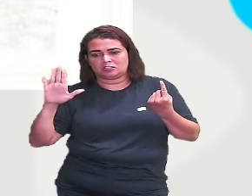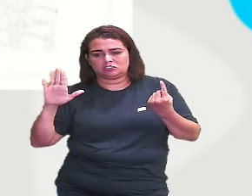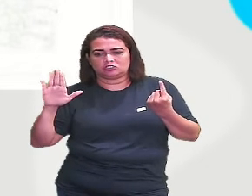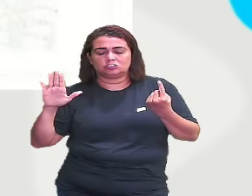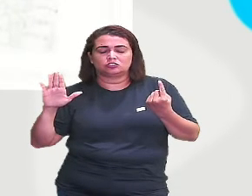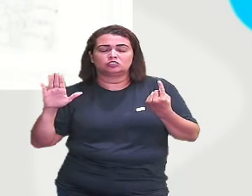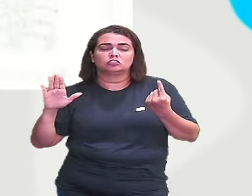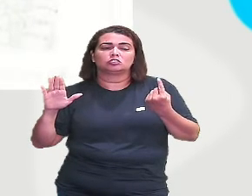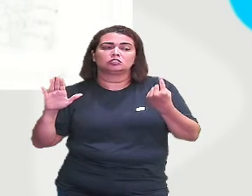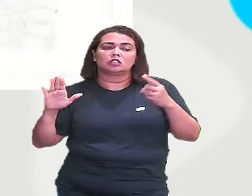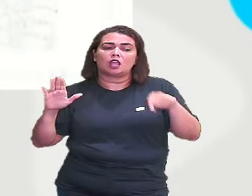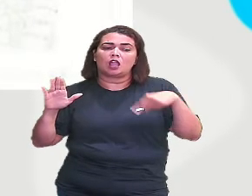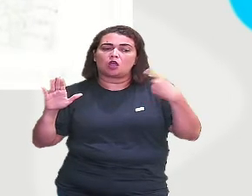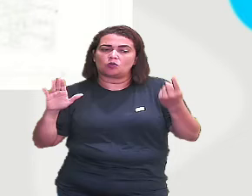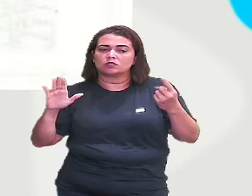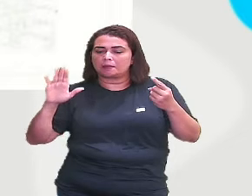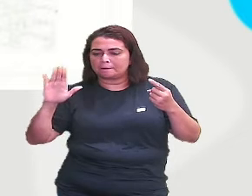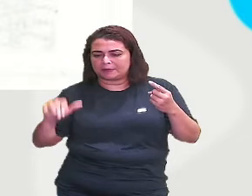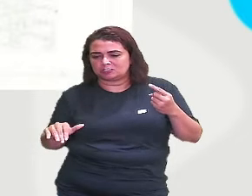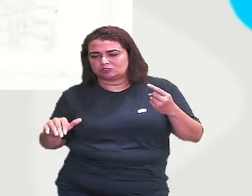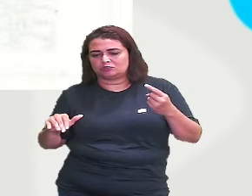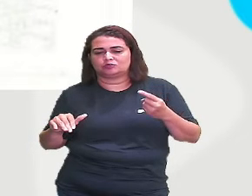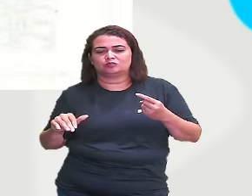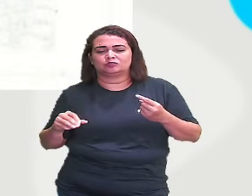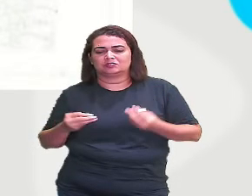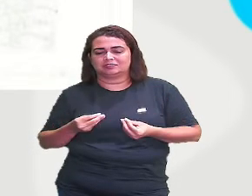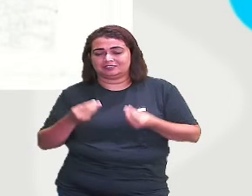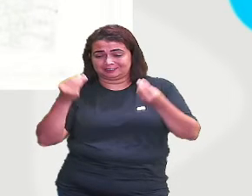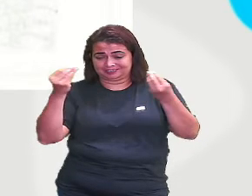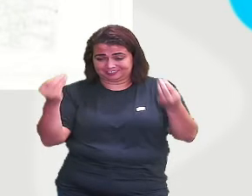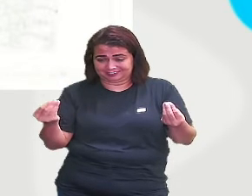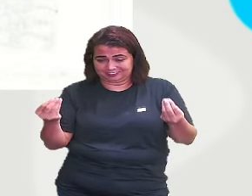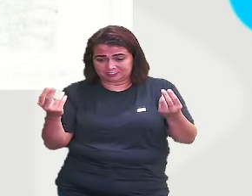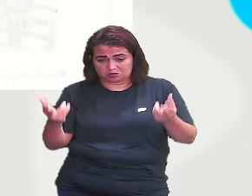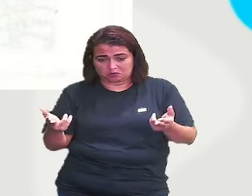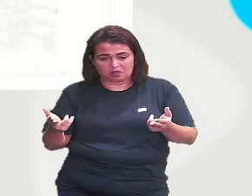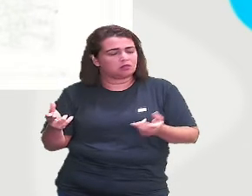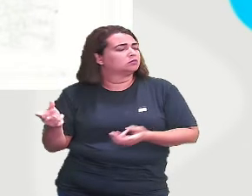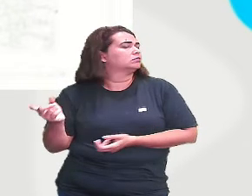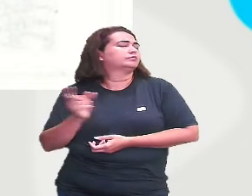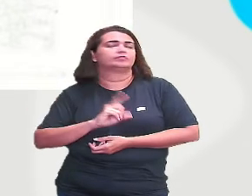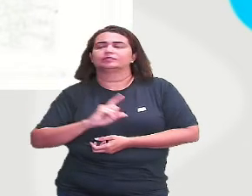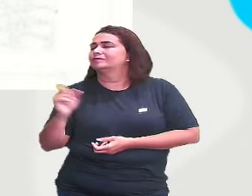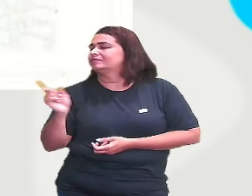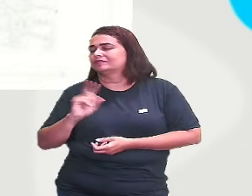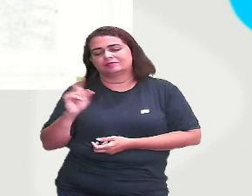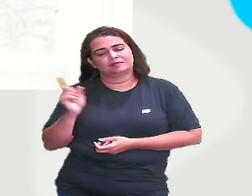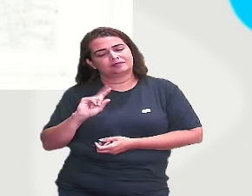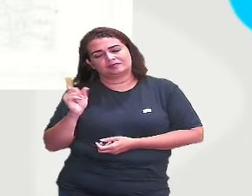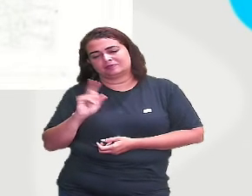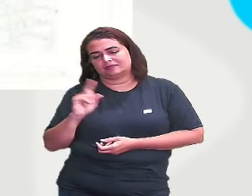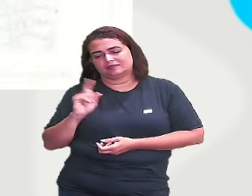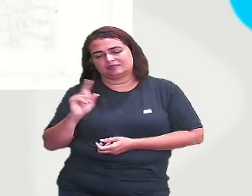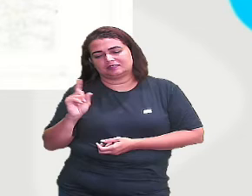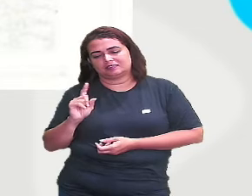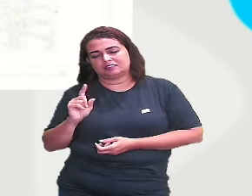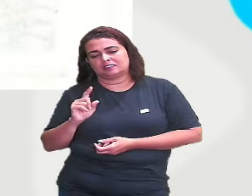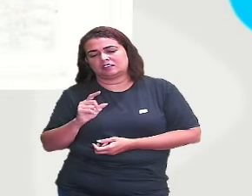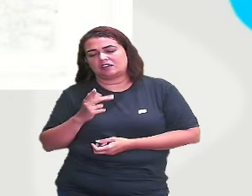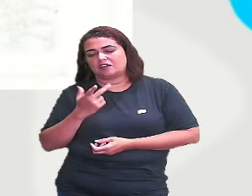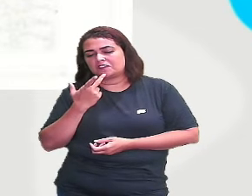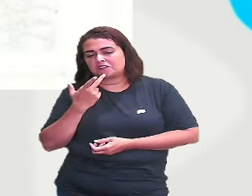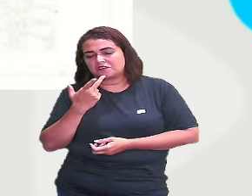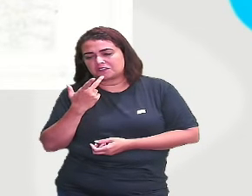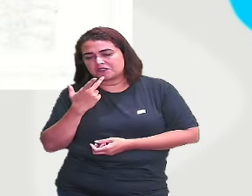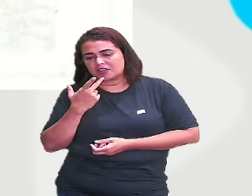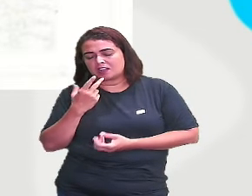outra sobrinha ficou com menos. Rita deu a mesma quantidade de balas para a sobrinha? Não. Você acha que é essa troca